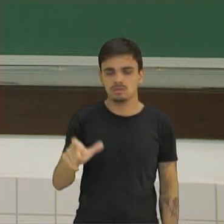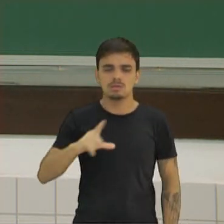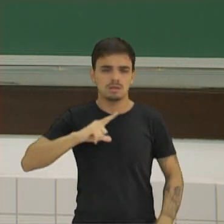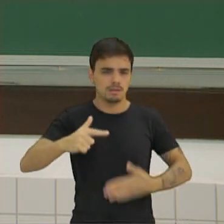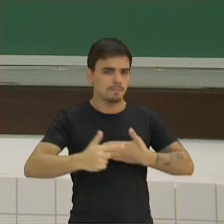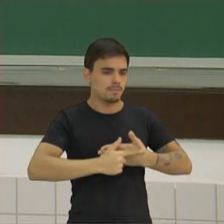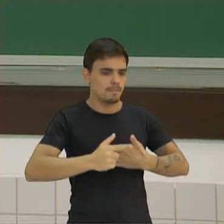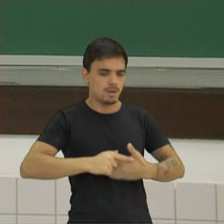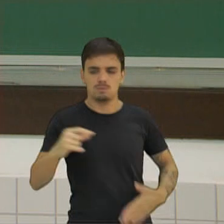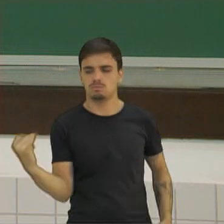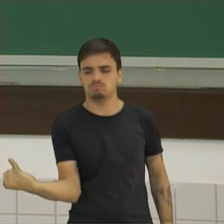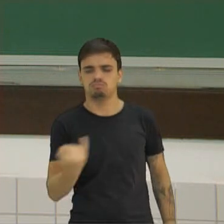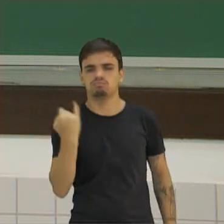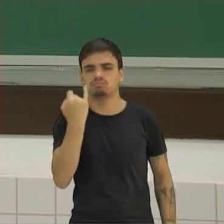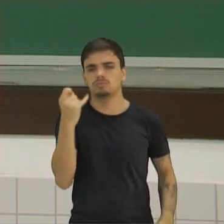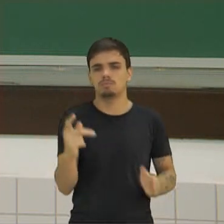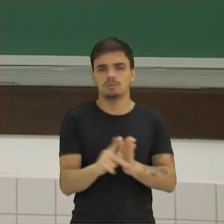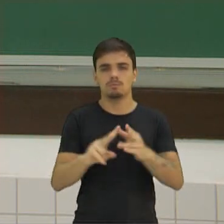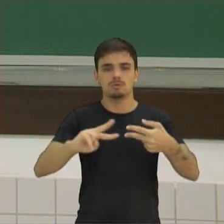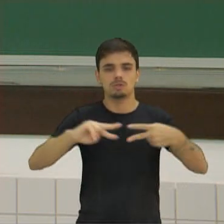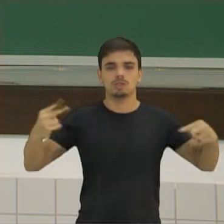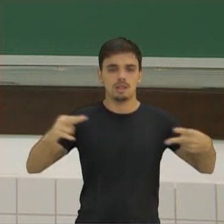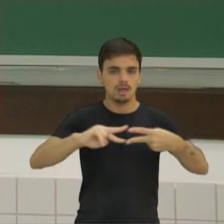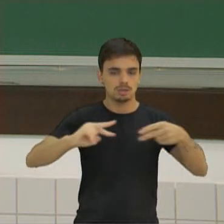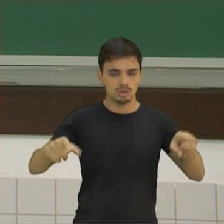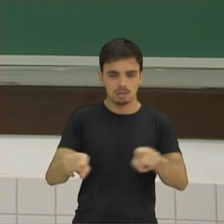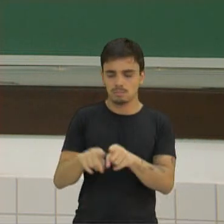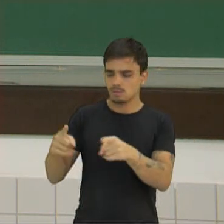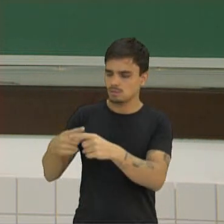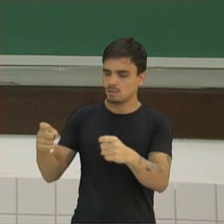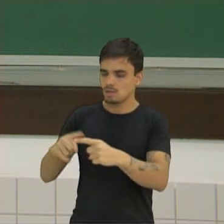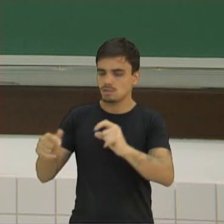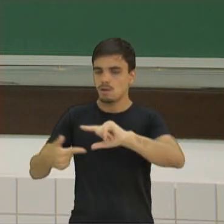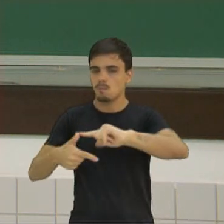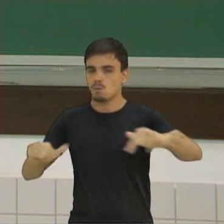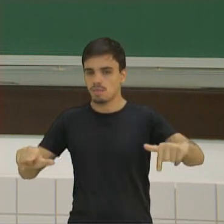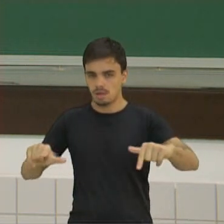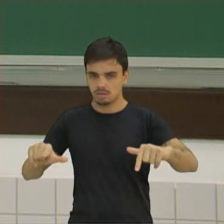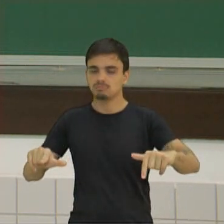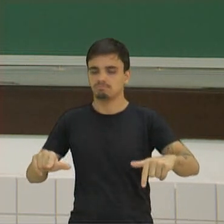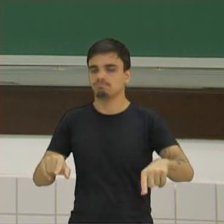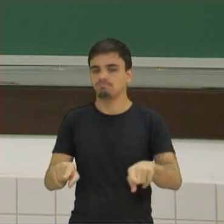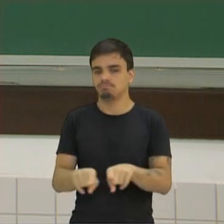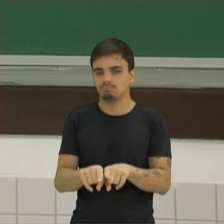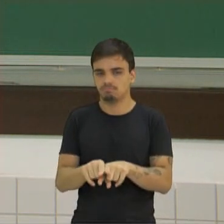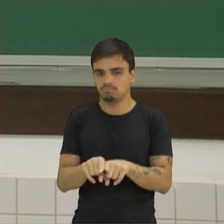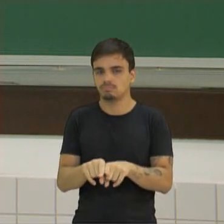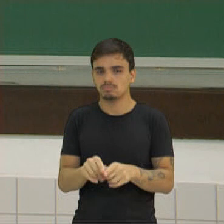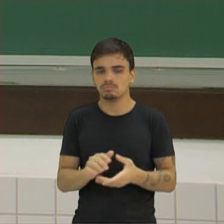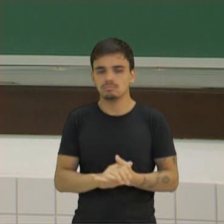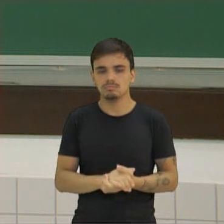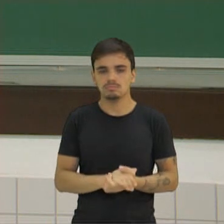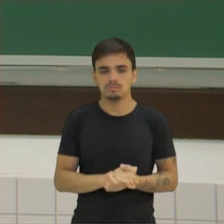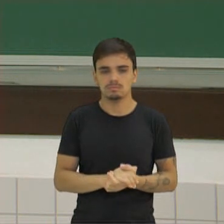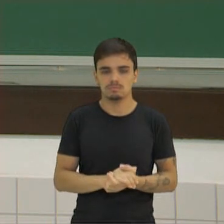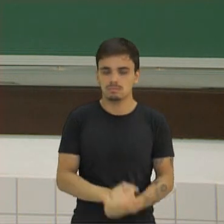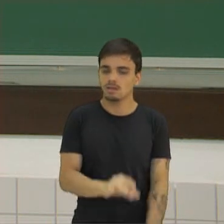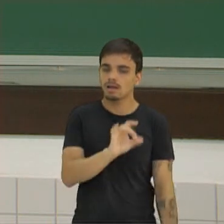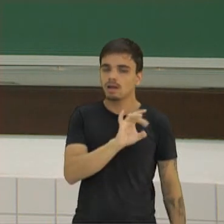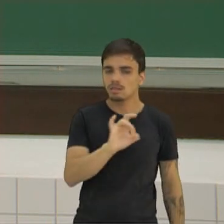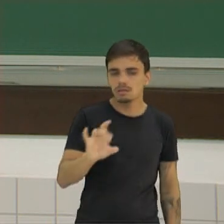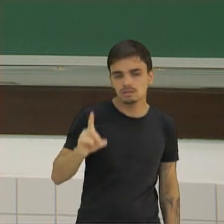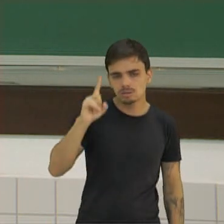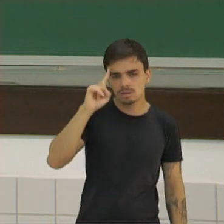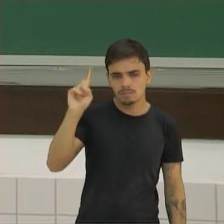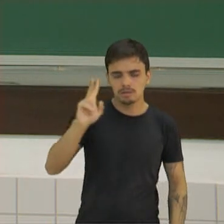para a genética a ciência uma ciência moderna O que é esta a cada